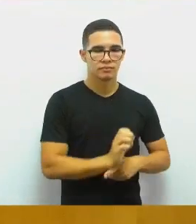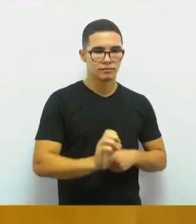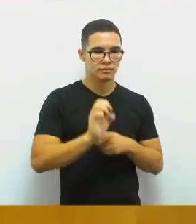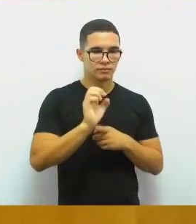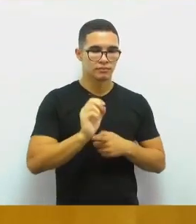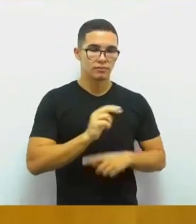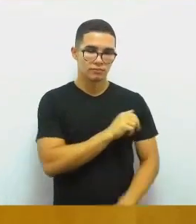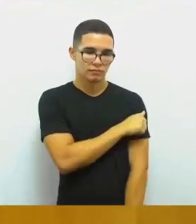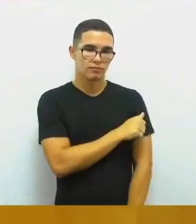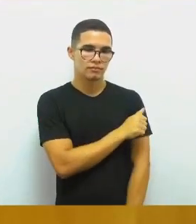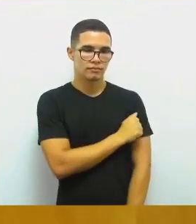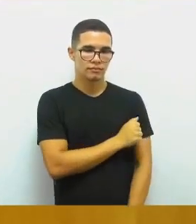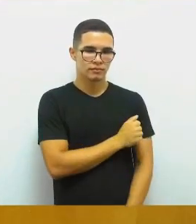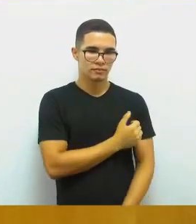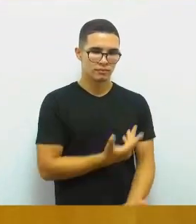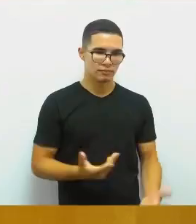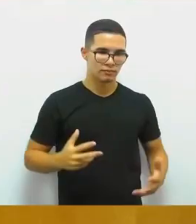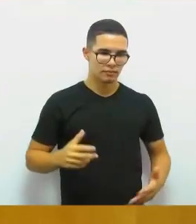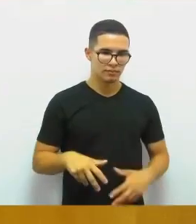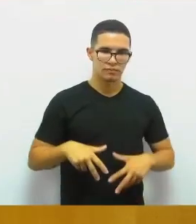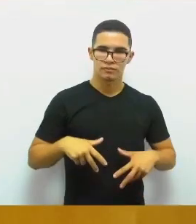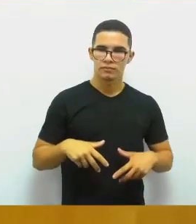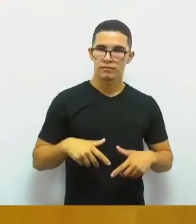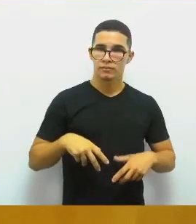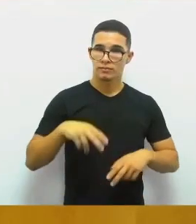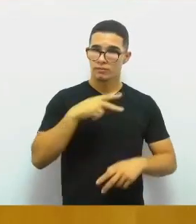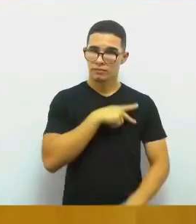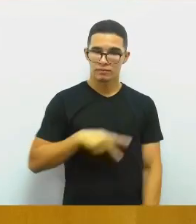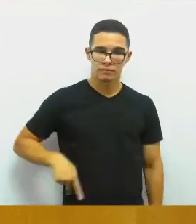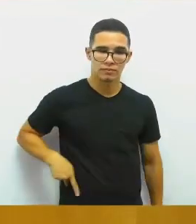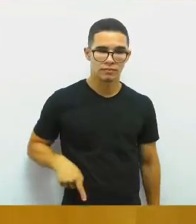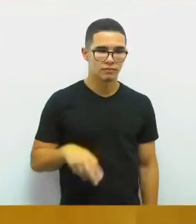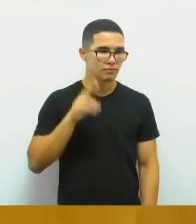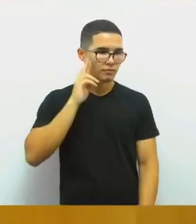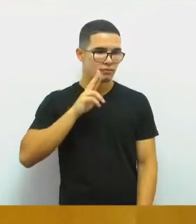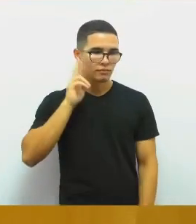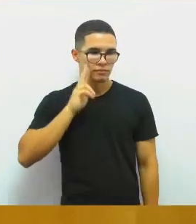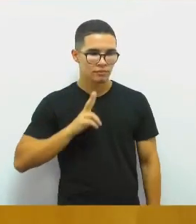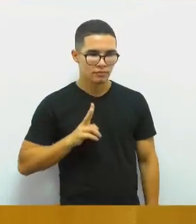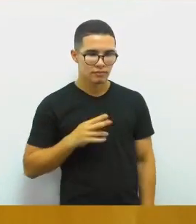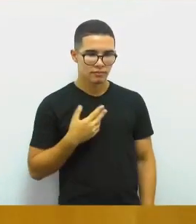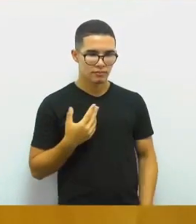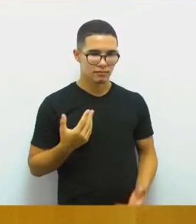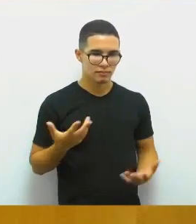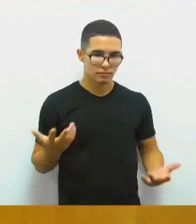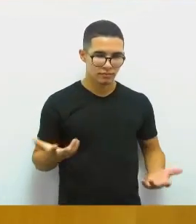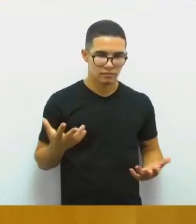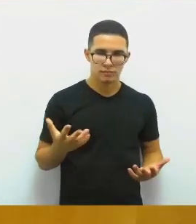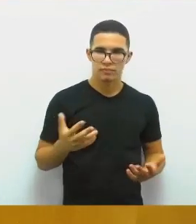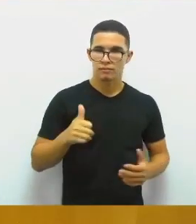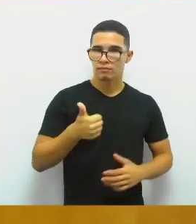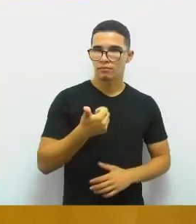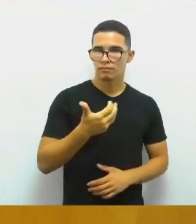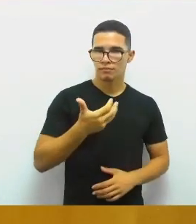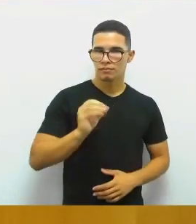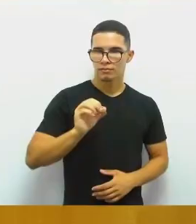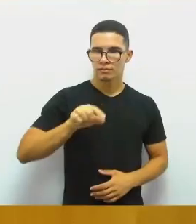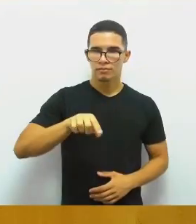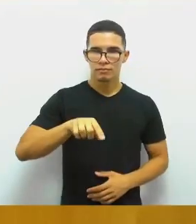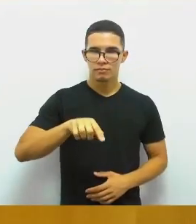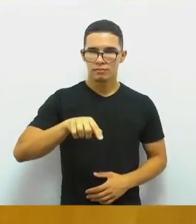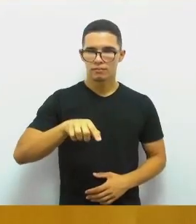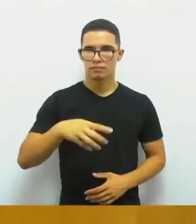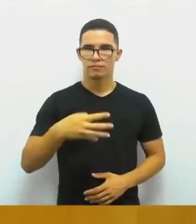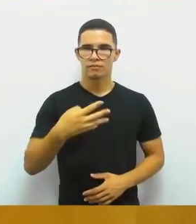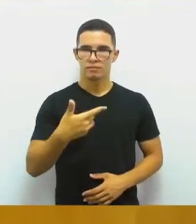estado do Rio de Janeiro, sob a presidência do excelentíssimo vereador Rubens Rocha de Andrade, às 10 horas e 23 minutos, teve